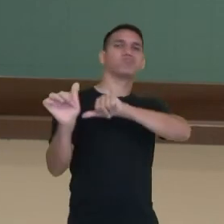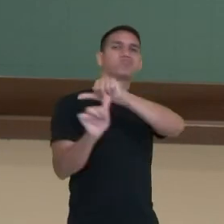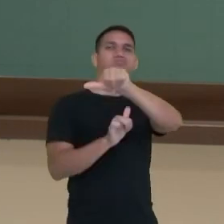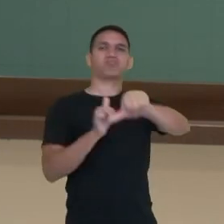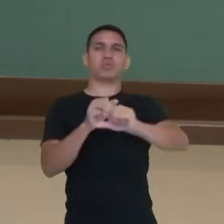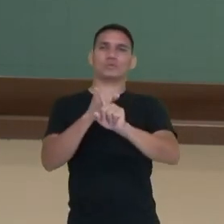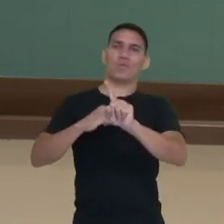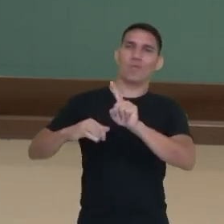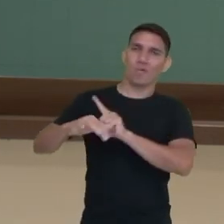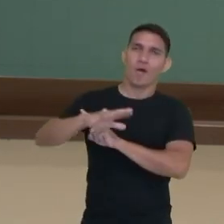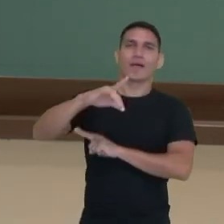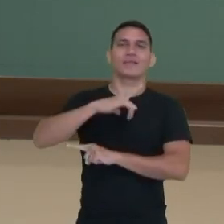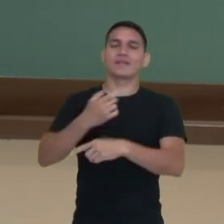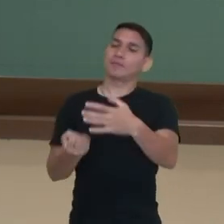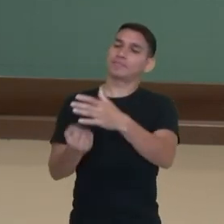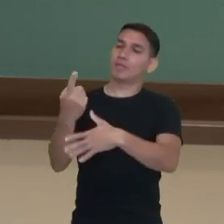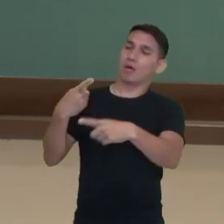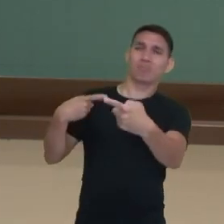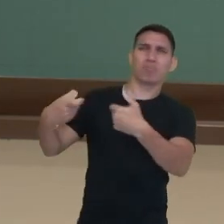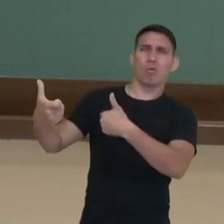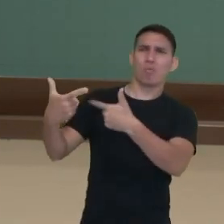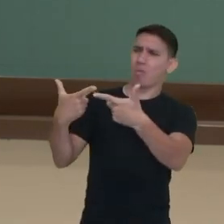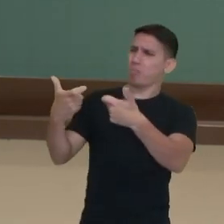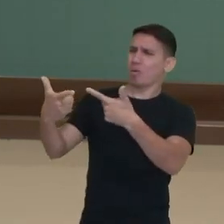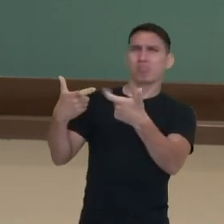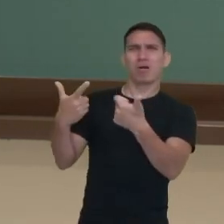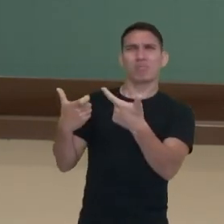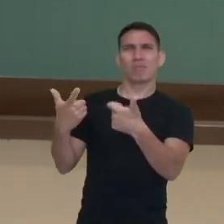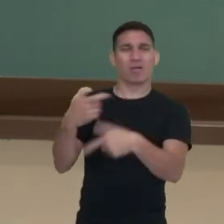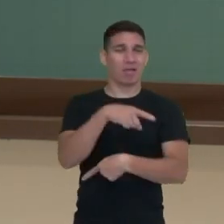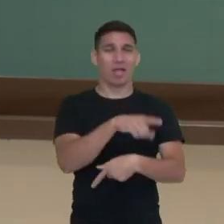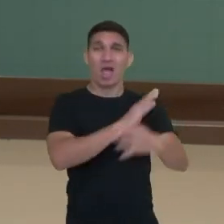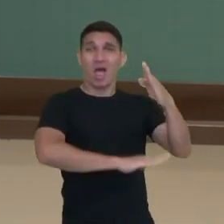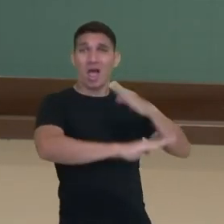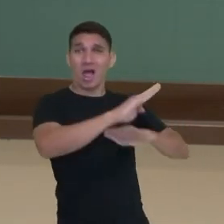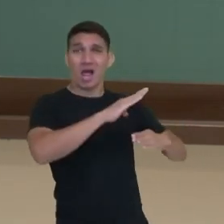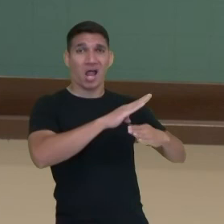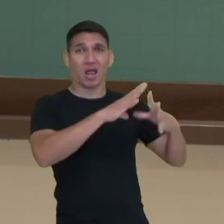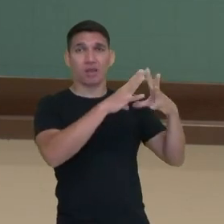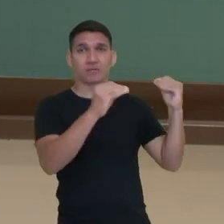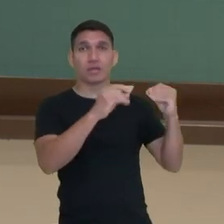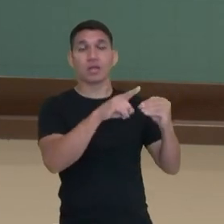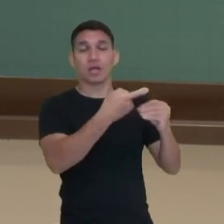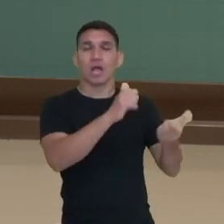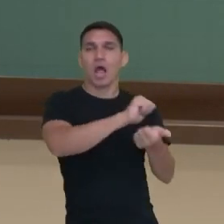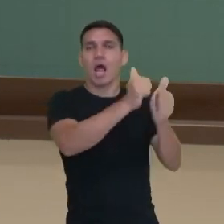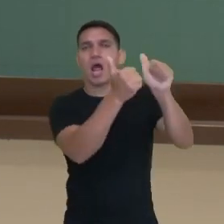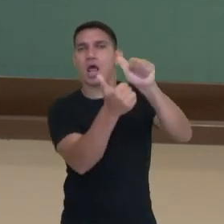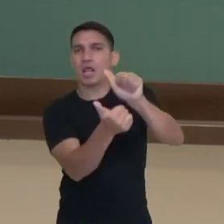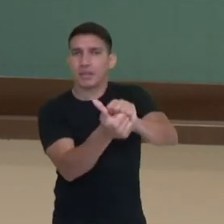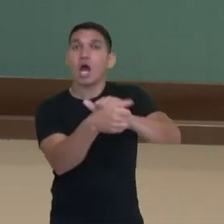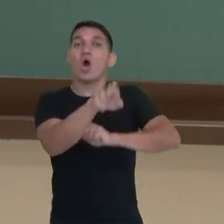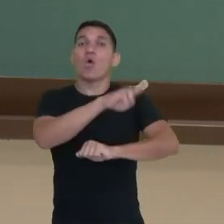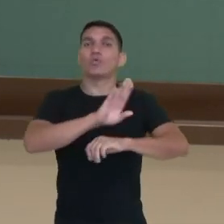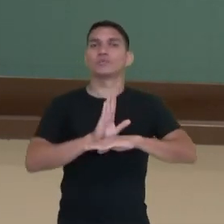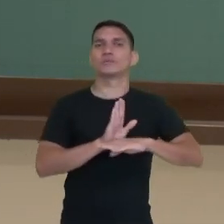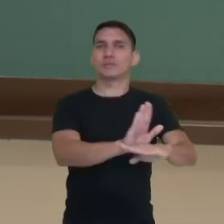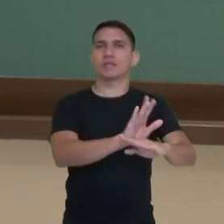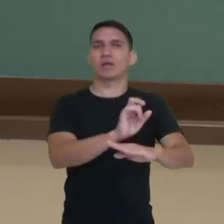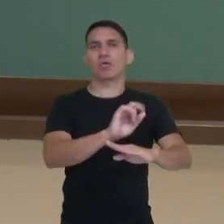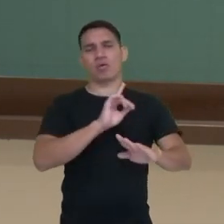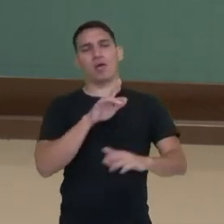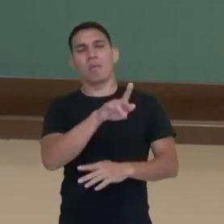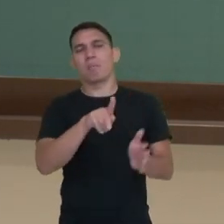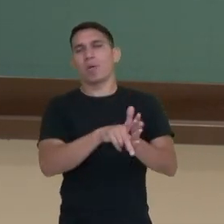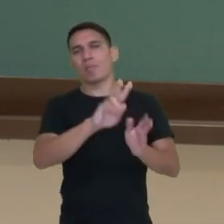da sociedade, com o surgimento das armas de fogo, elas foram readequadas para ajudar